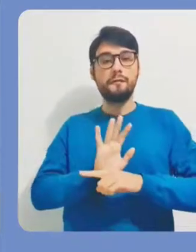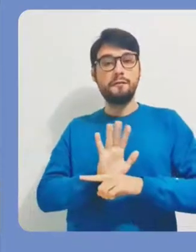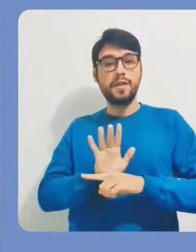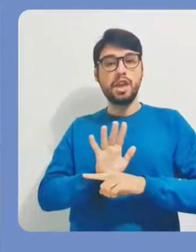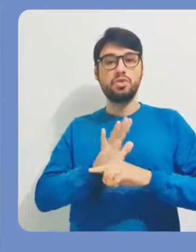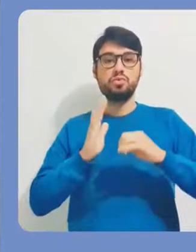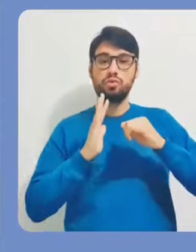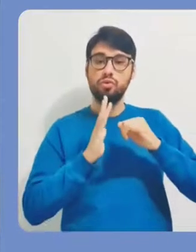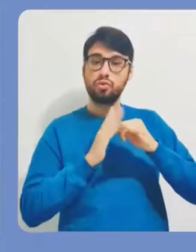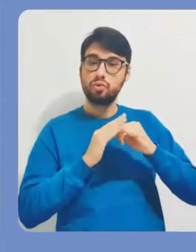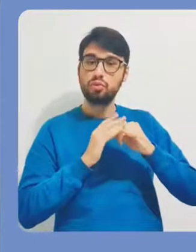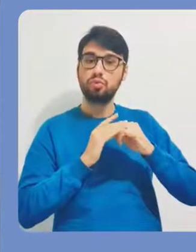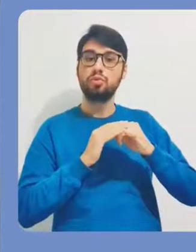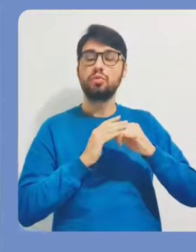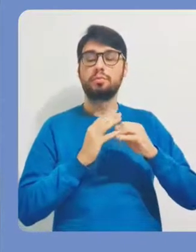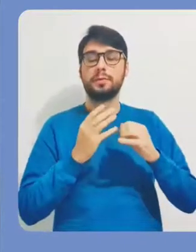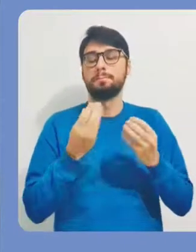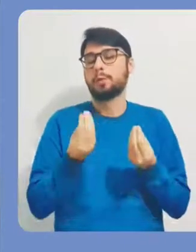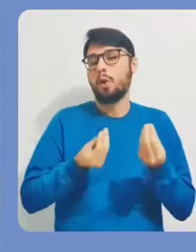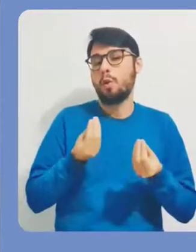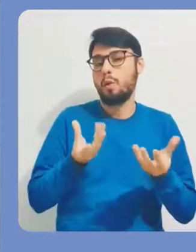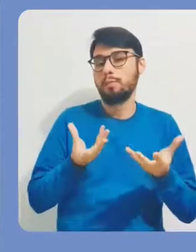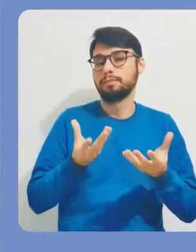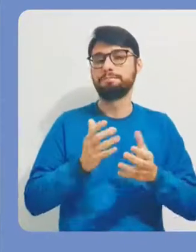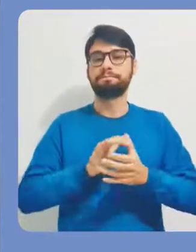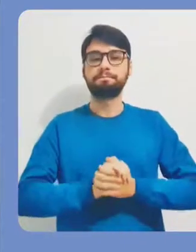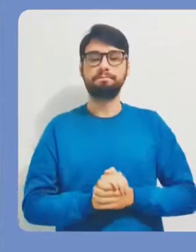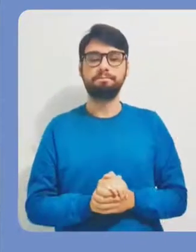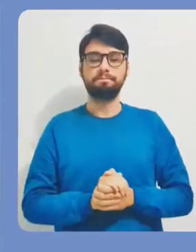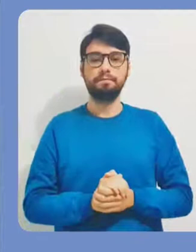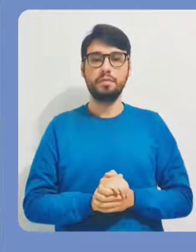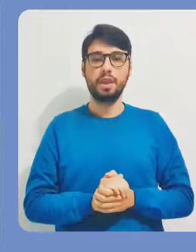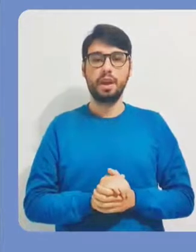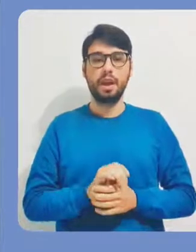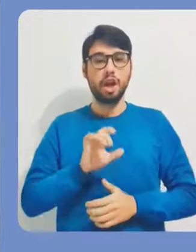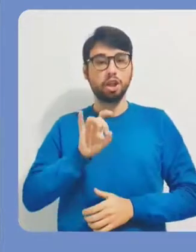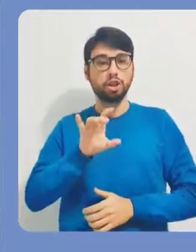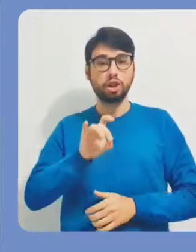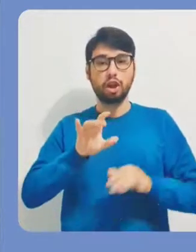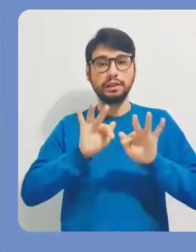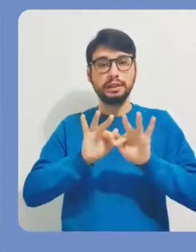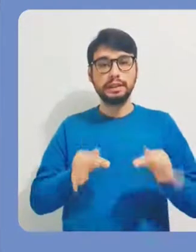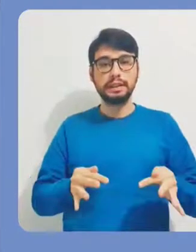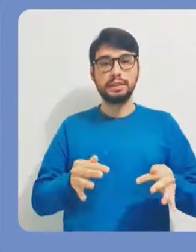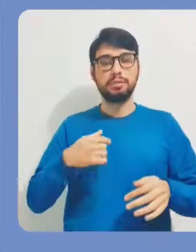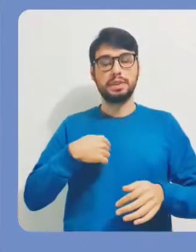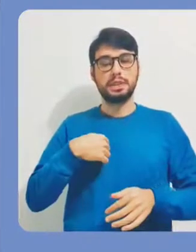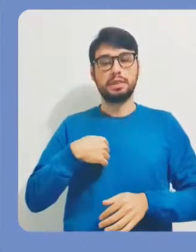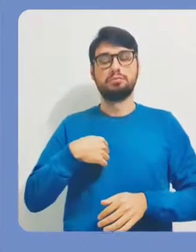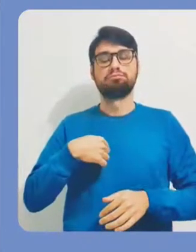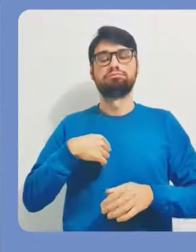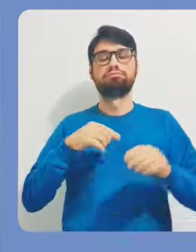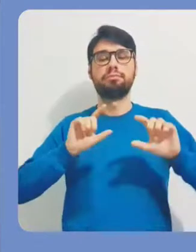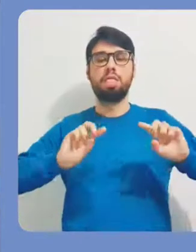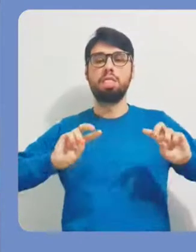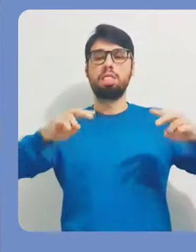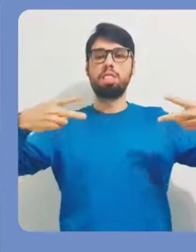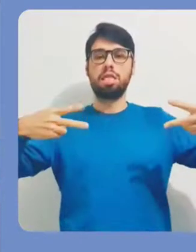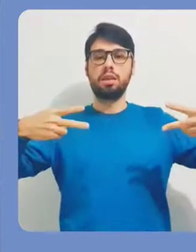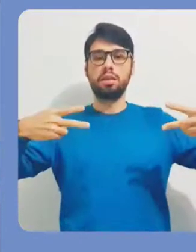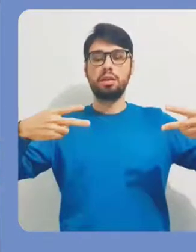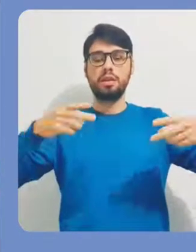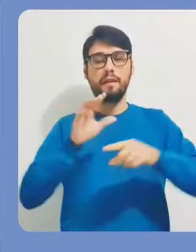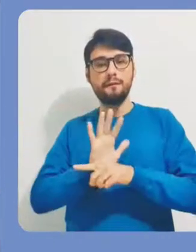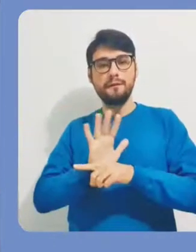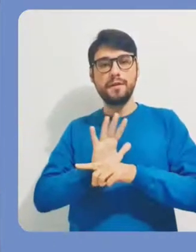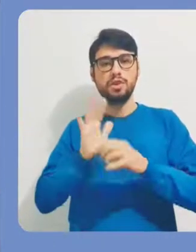Opcionalmente, a gente também pode adicionar um vídeo do YouTube. Para fazer a inserção de um vídeo do YouTube, basta eu copiar